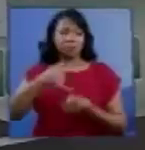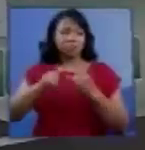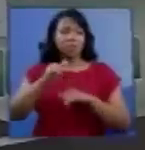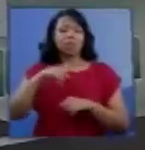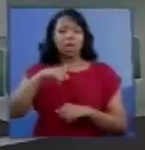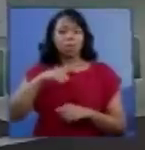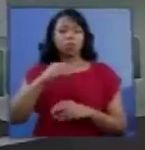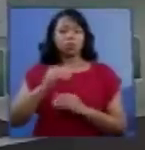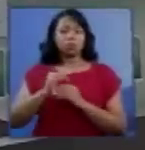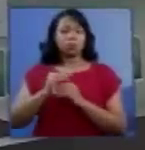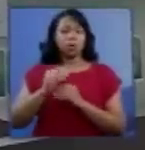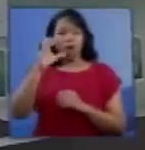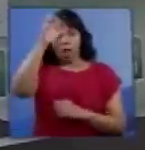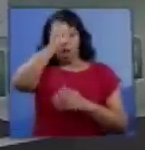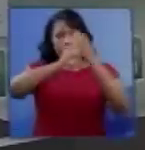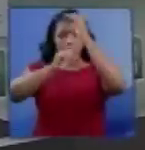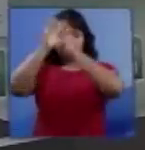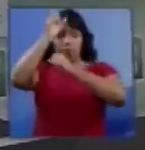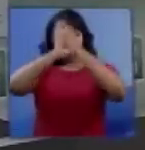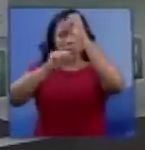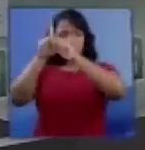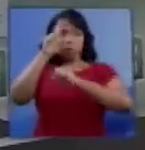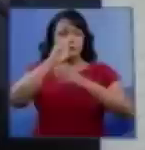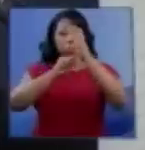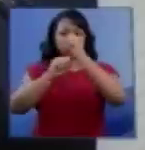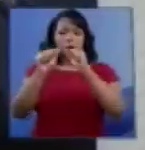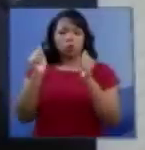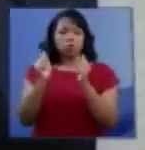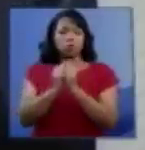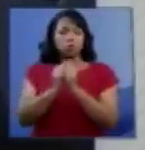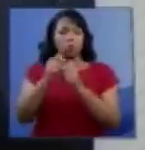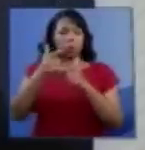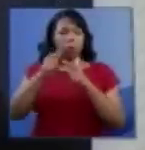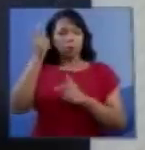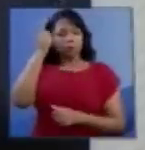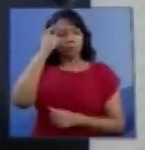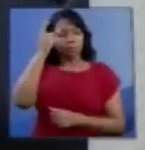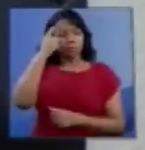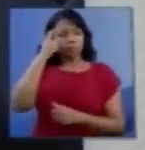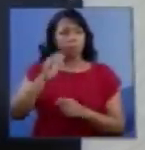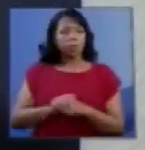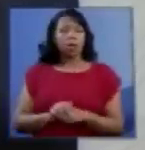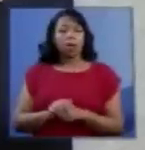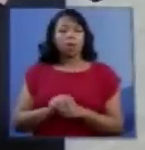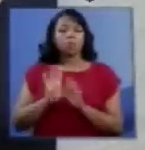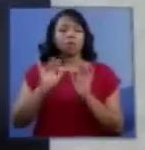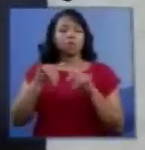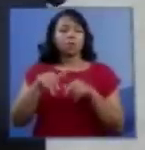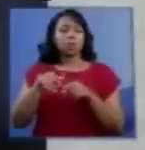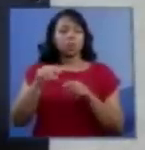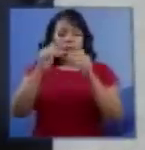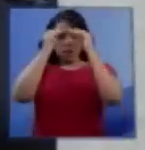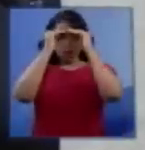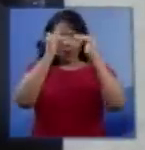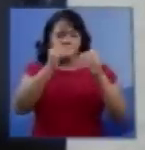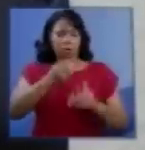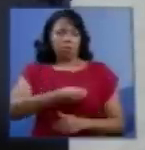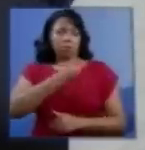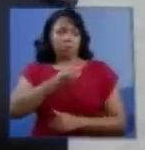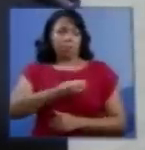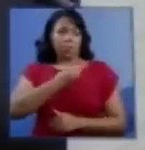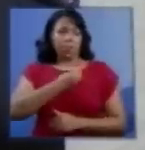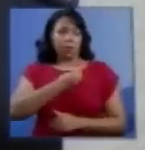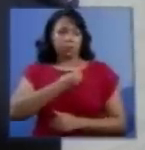muito para aprender com a anencefalia enfim não podemos esquecer que o respeito à vida